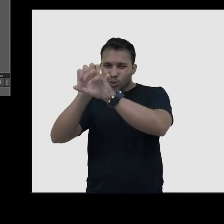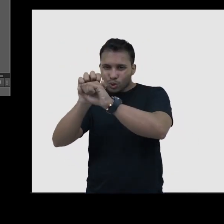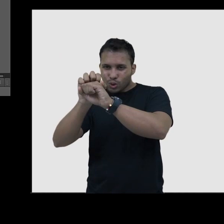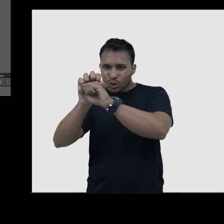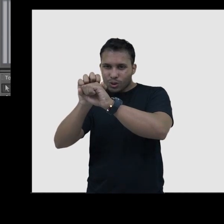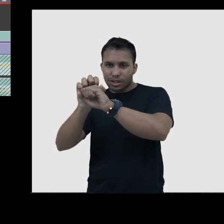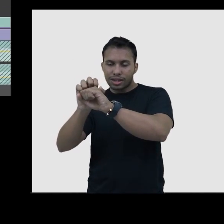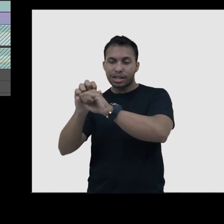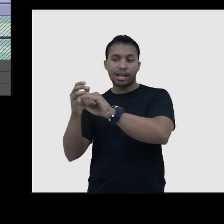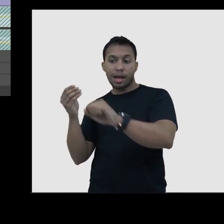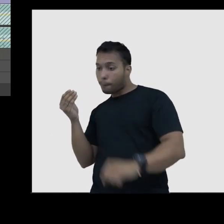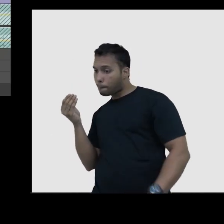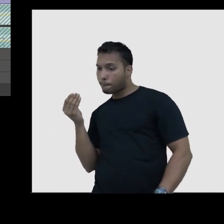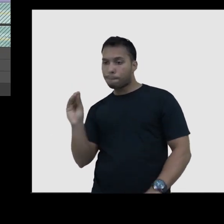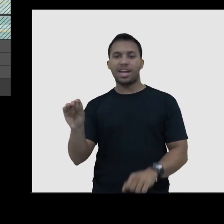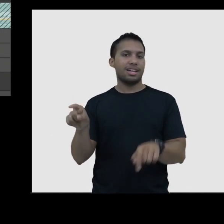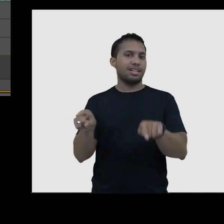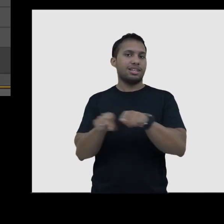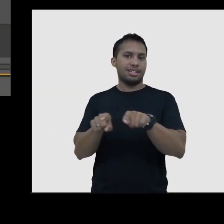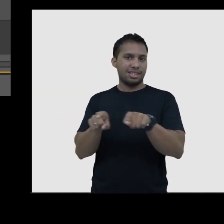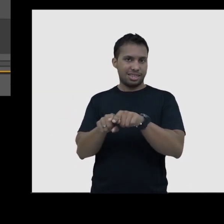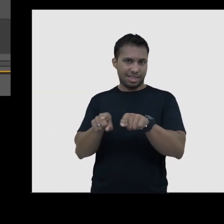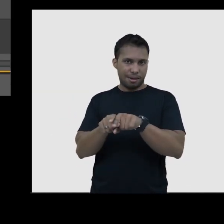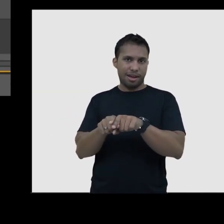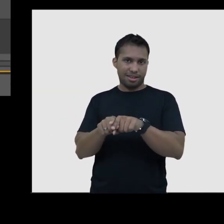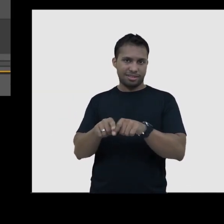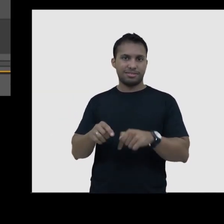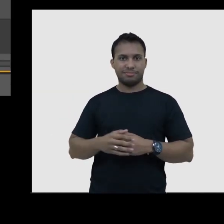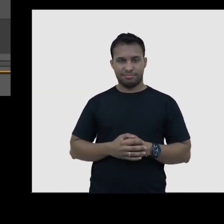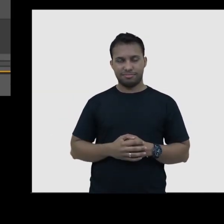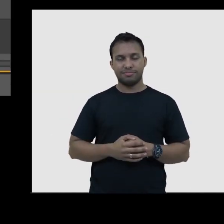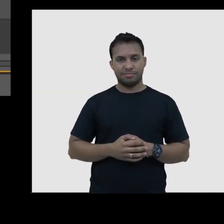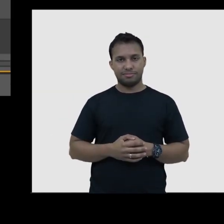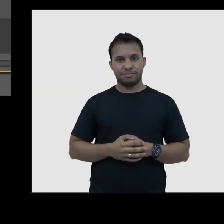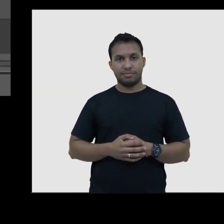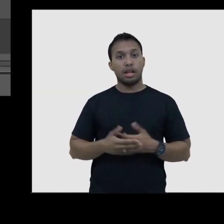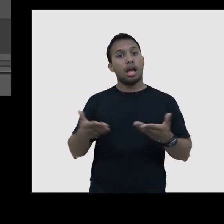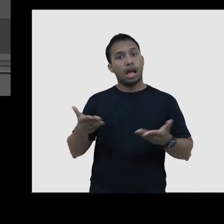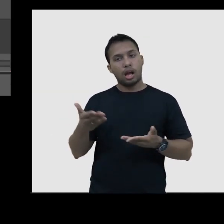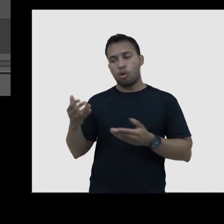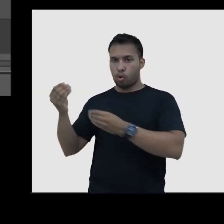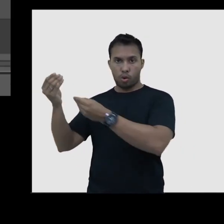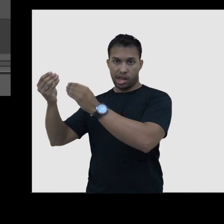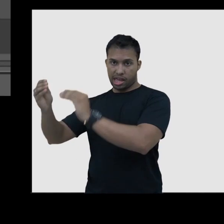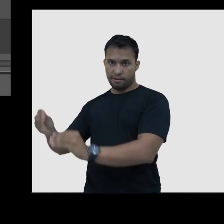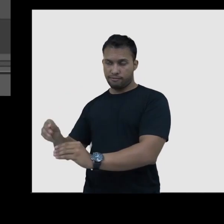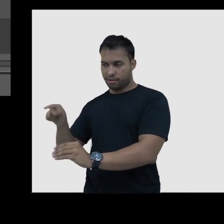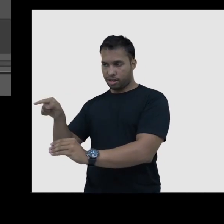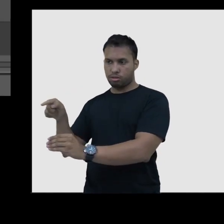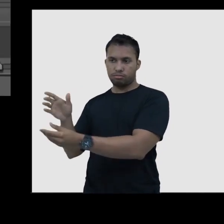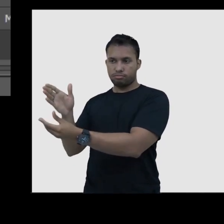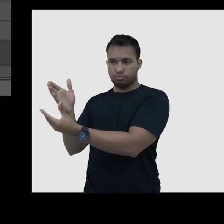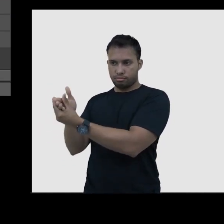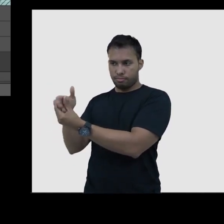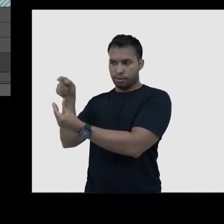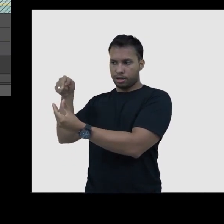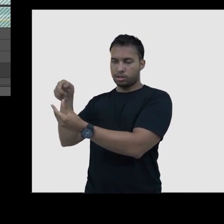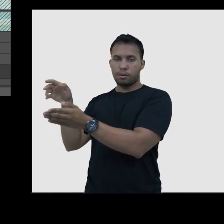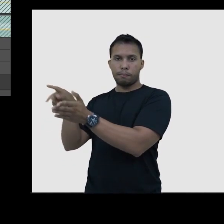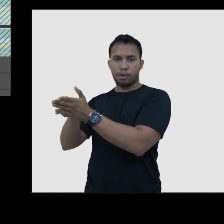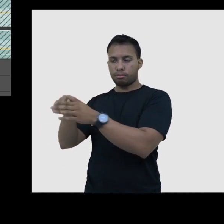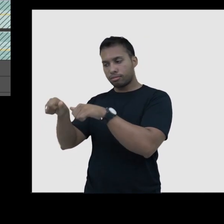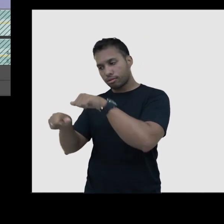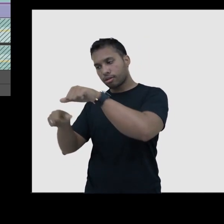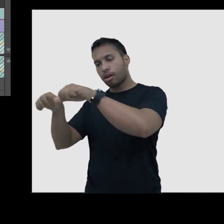onde a janela fica preta, para colocar a camada do intérprete também preta juntamente com a camada base. Vou lá no Efeitos,